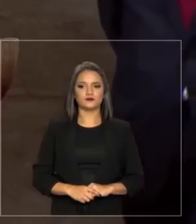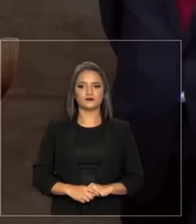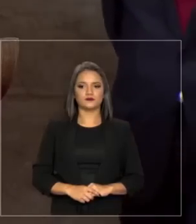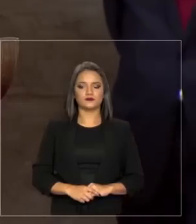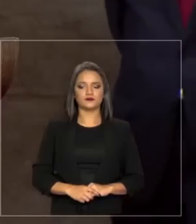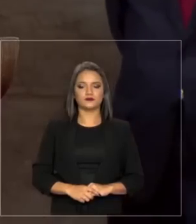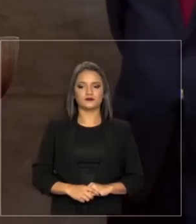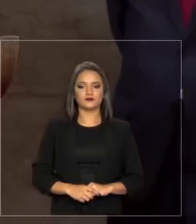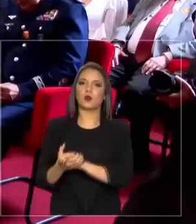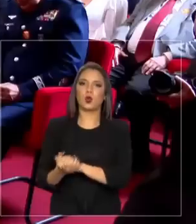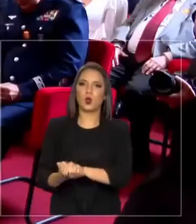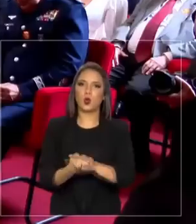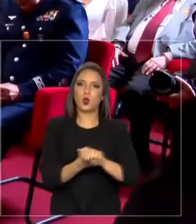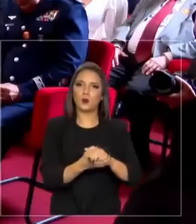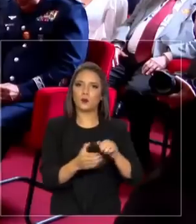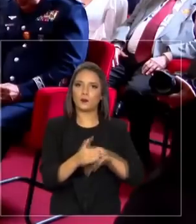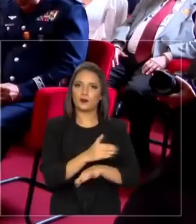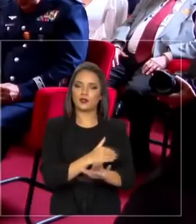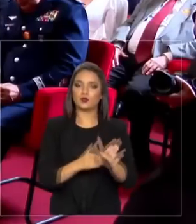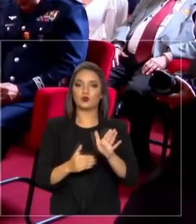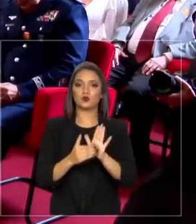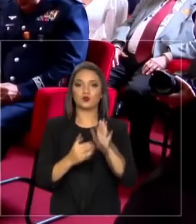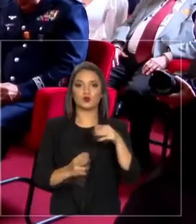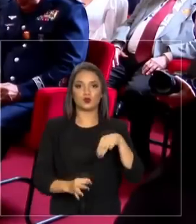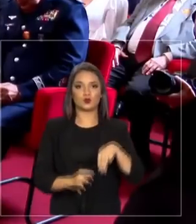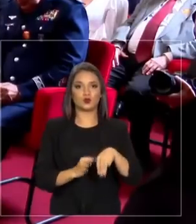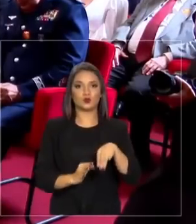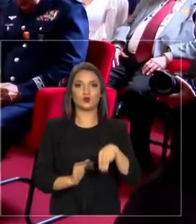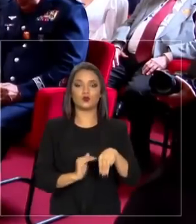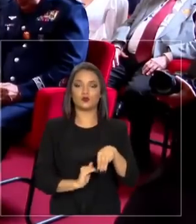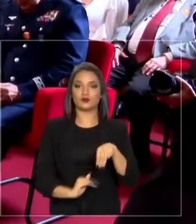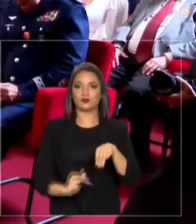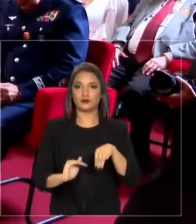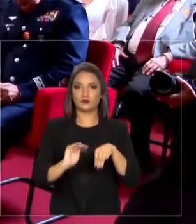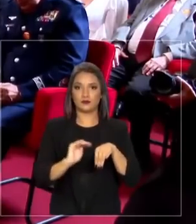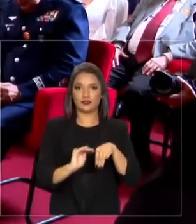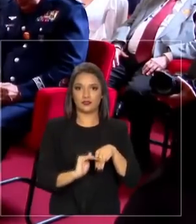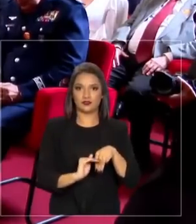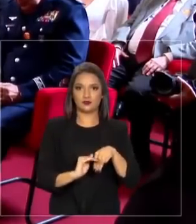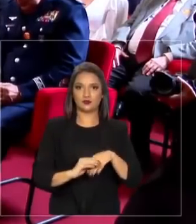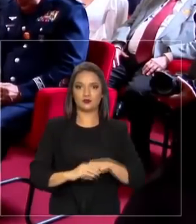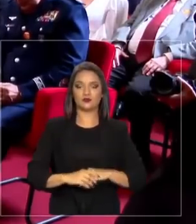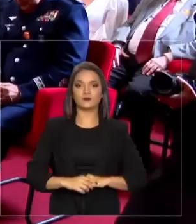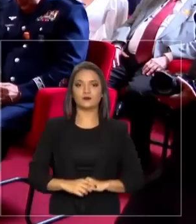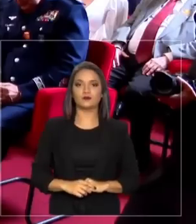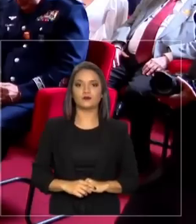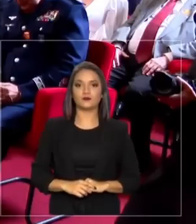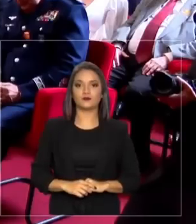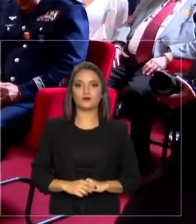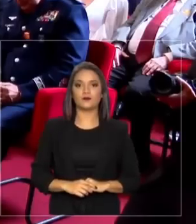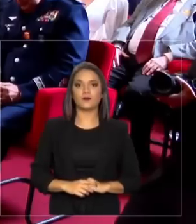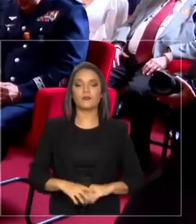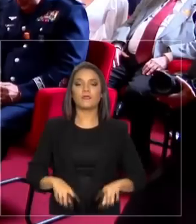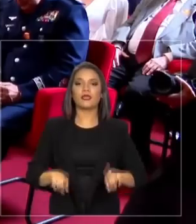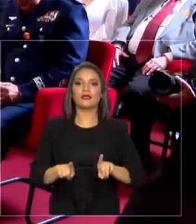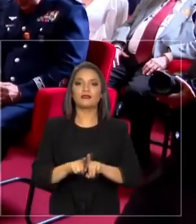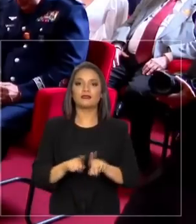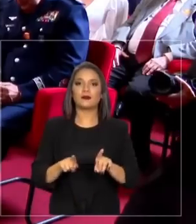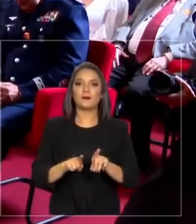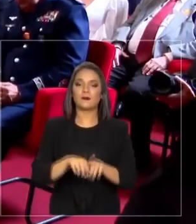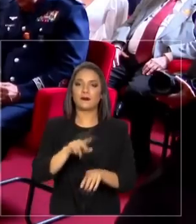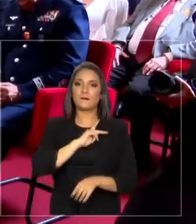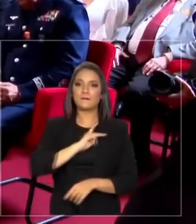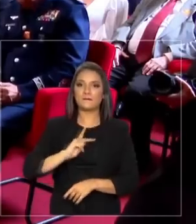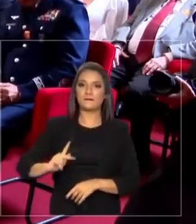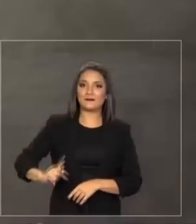Lula se emocionou ao lembrar das críticas que sofreu por não ter diploma Universitário o presidente disse ainda que exercerá seu mandato